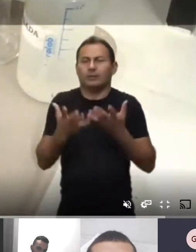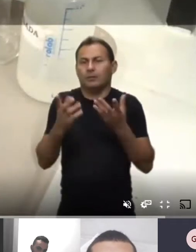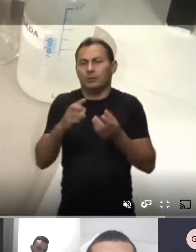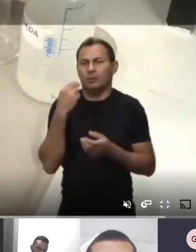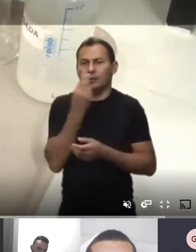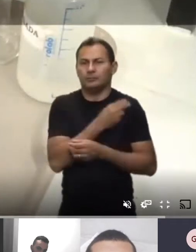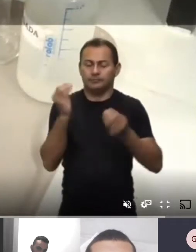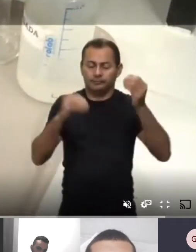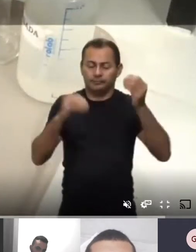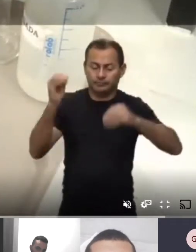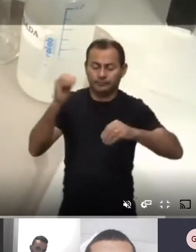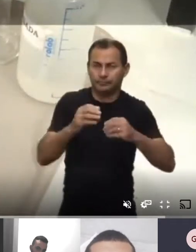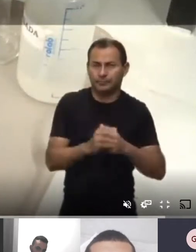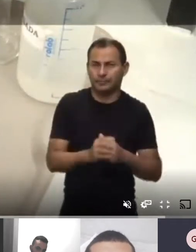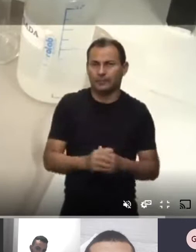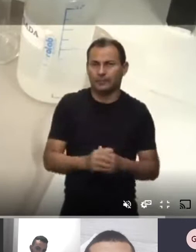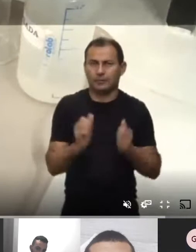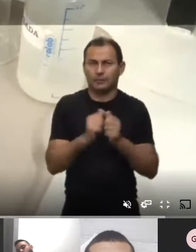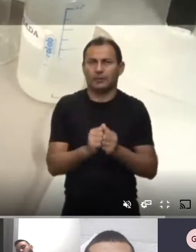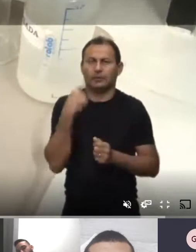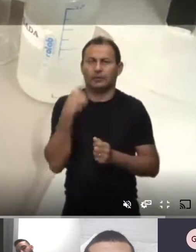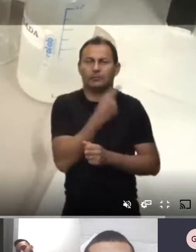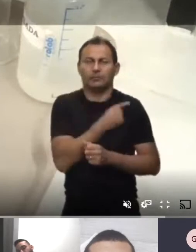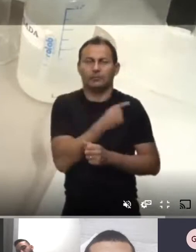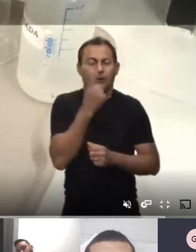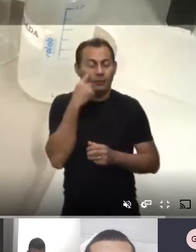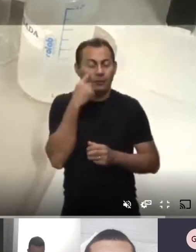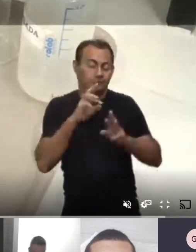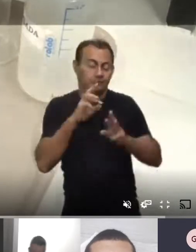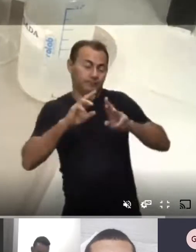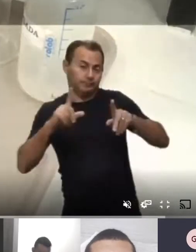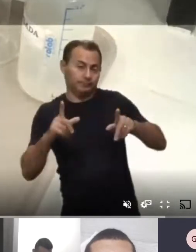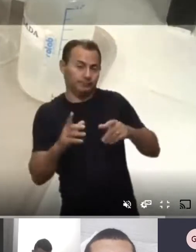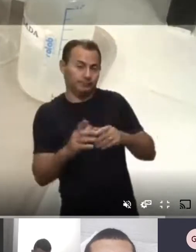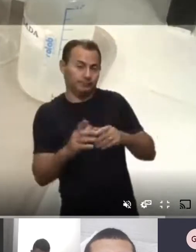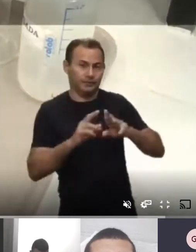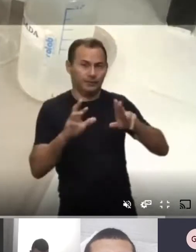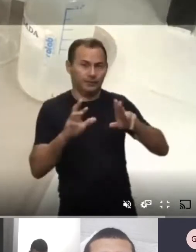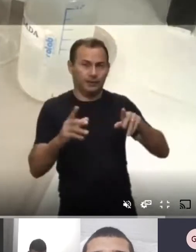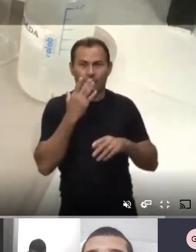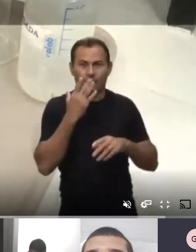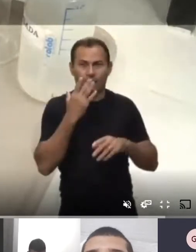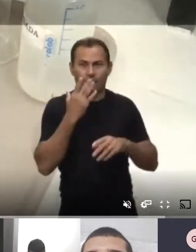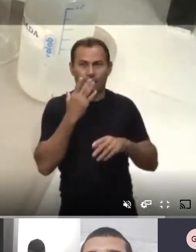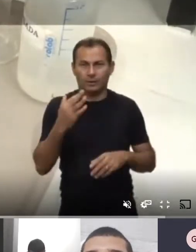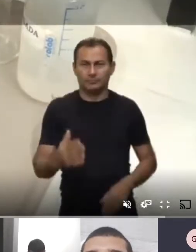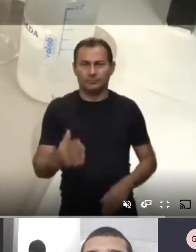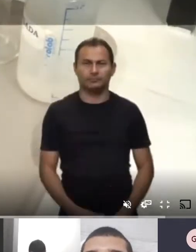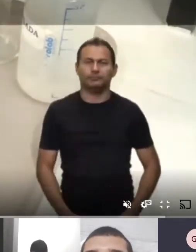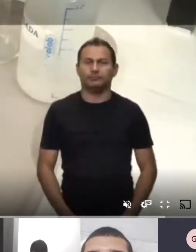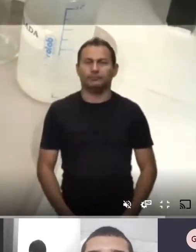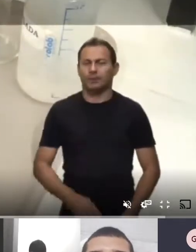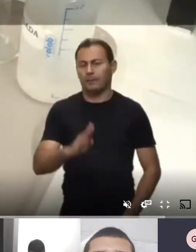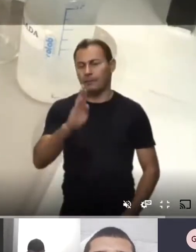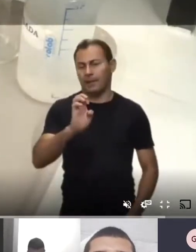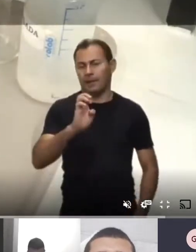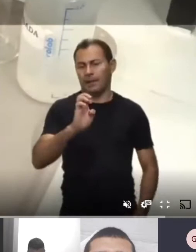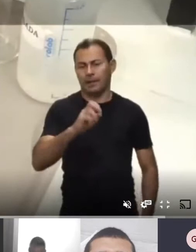A minha básica, primeiro vou pegar a solução básica, que é o hidróxido de sódio, né,